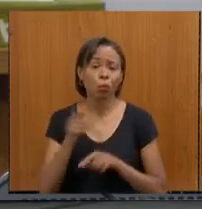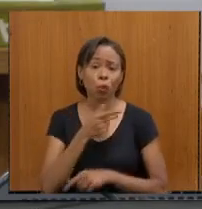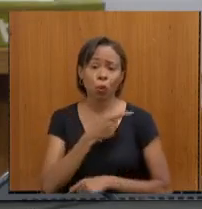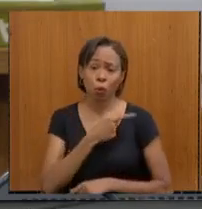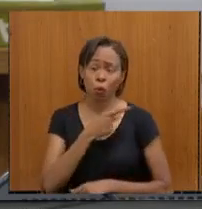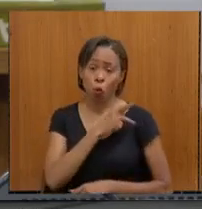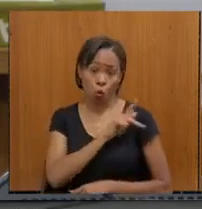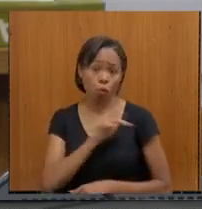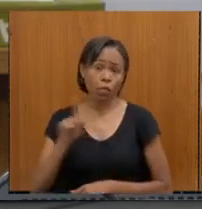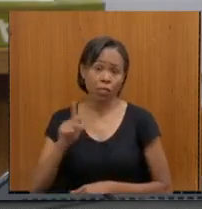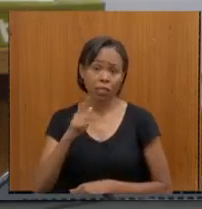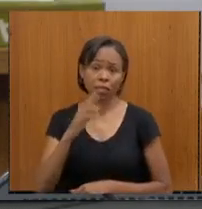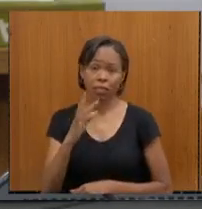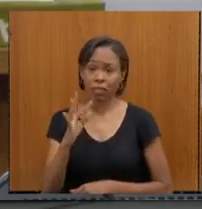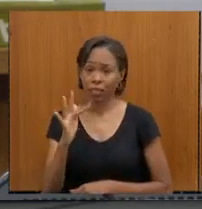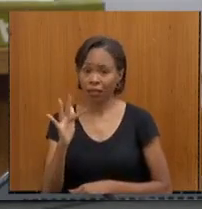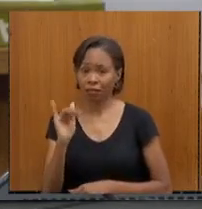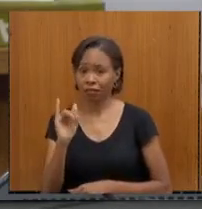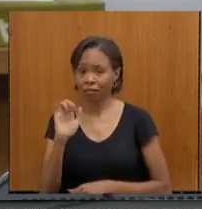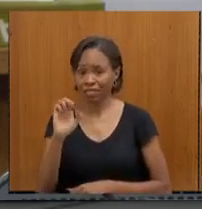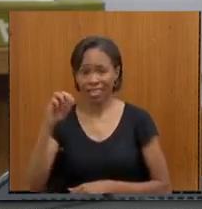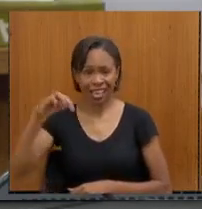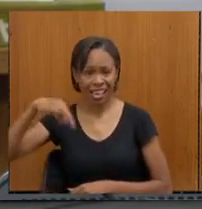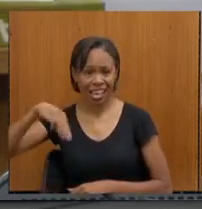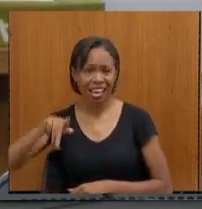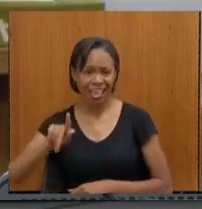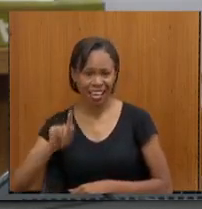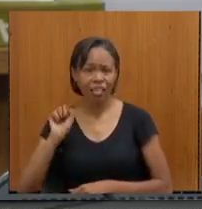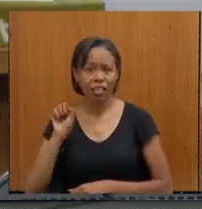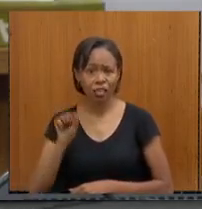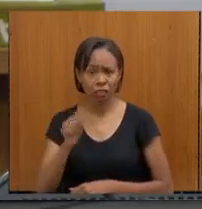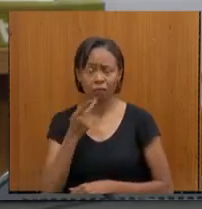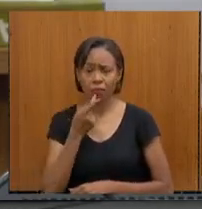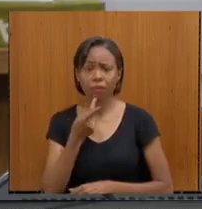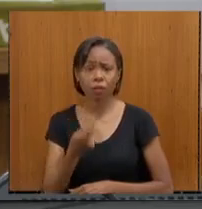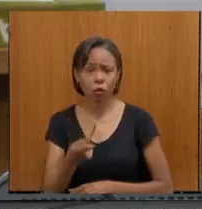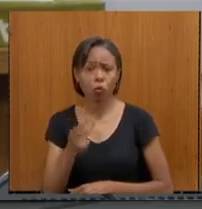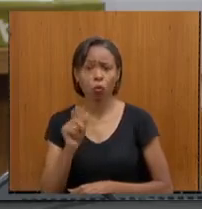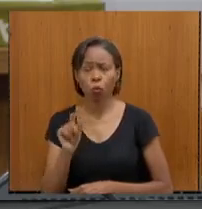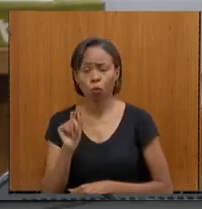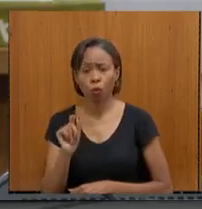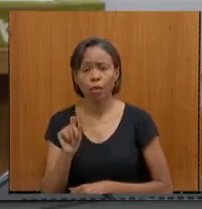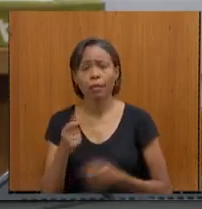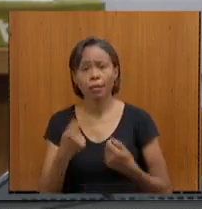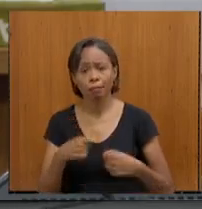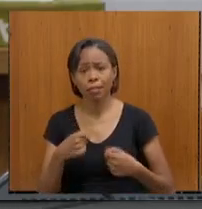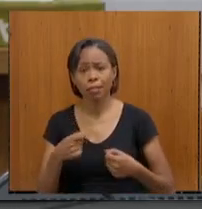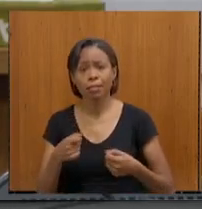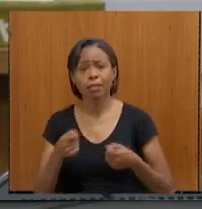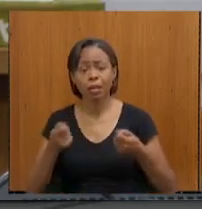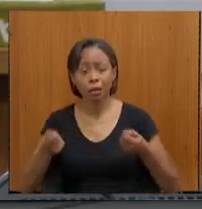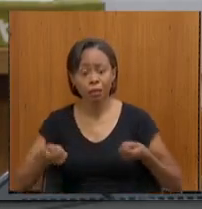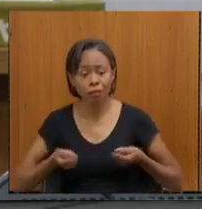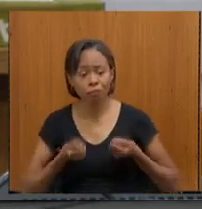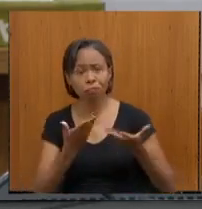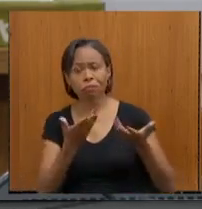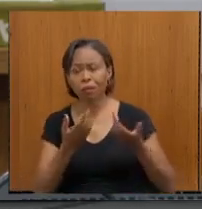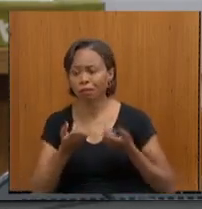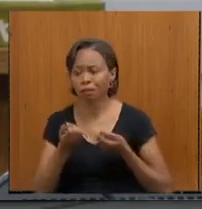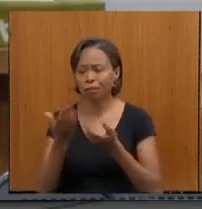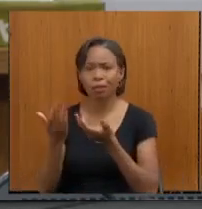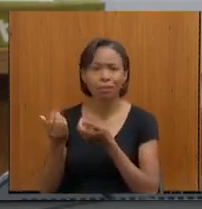questão também da distribuição daqui é um grande gargalo não é só gerar tem que distribuir E aí através do hidrogénio isso quebra também